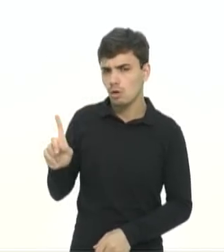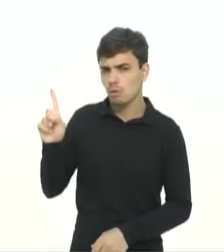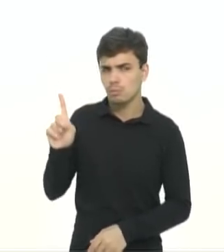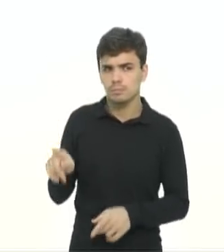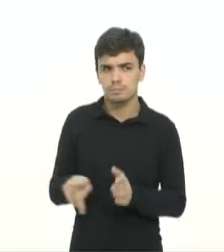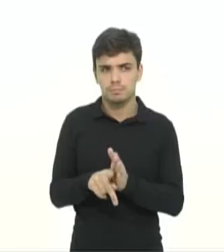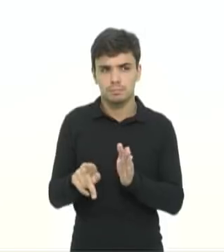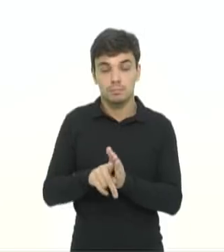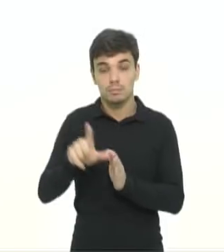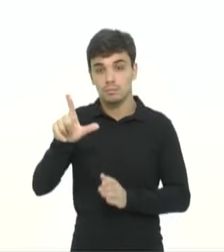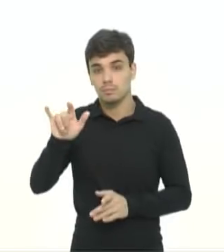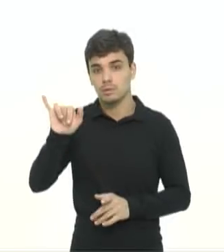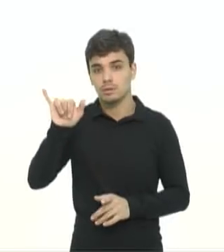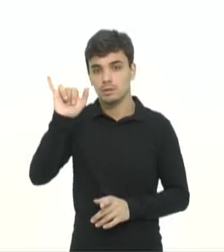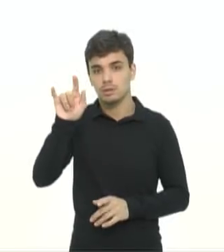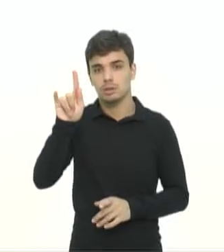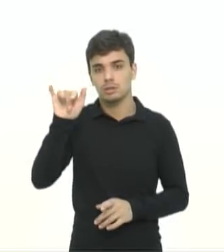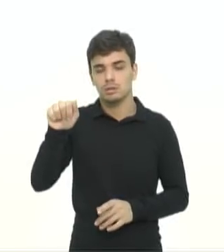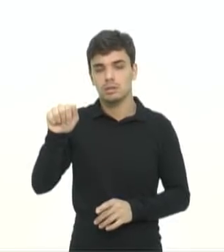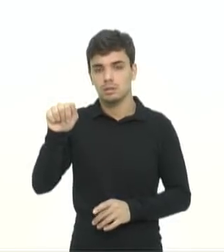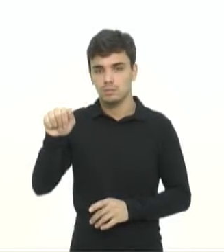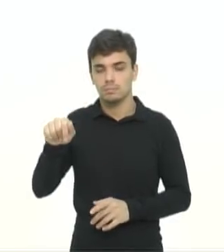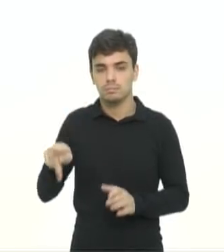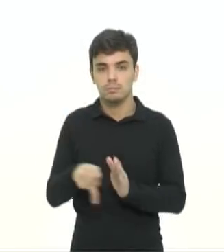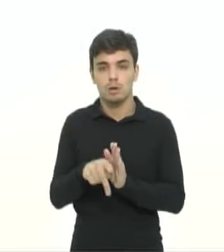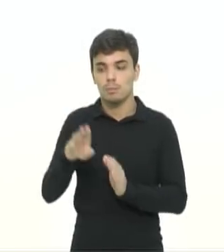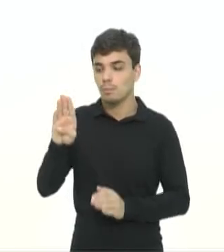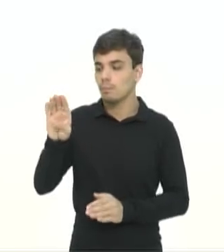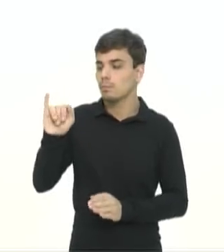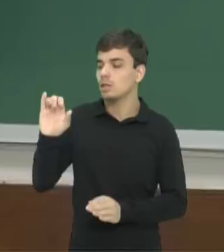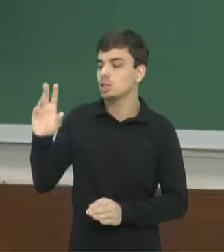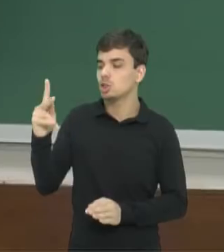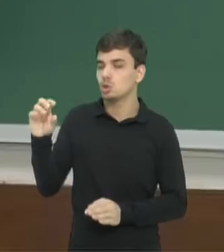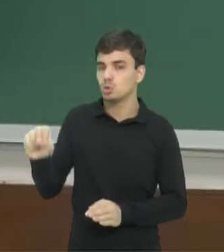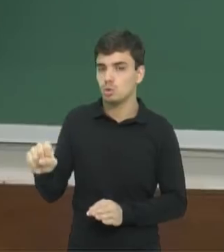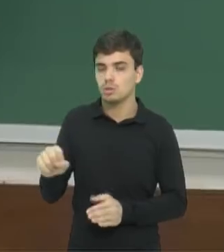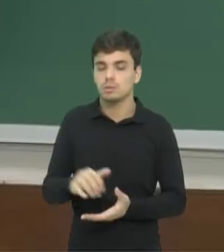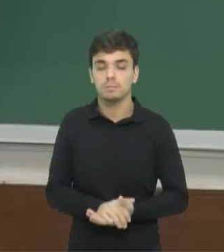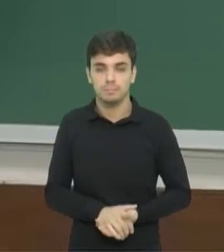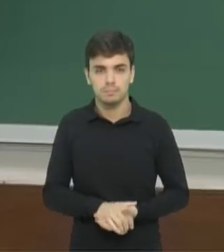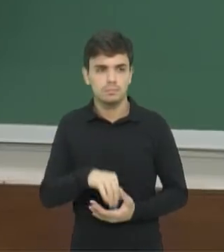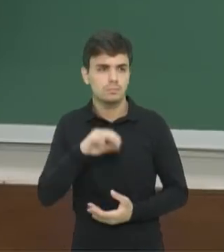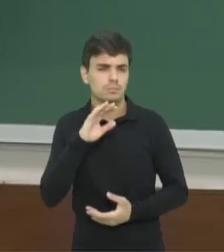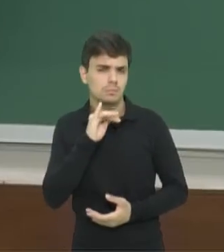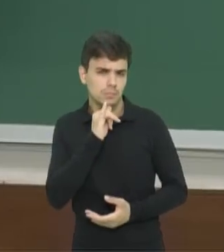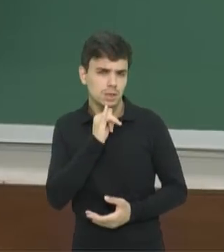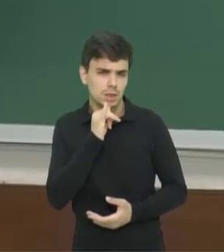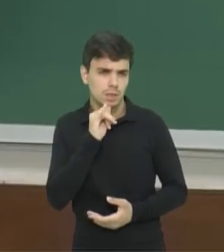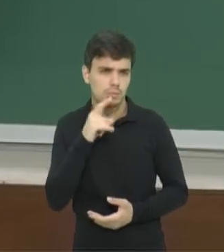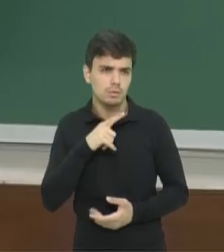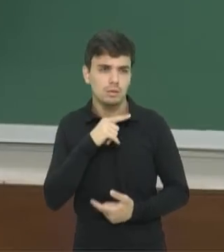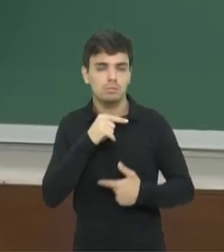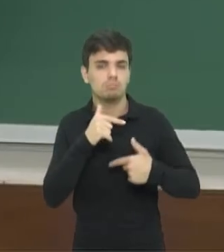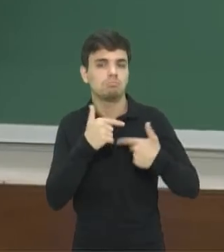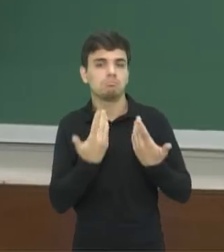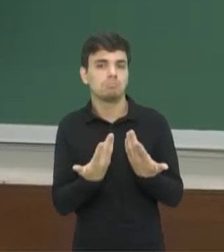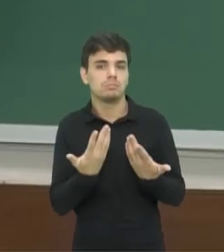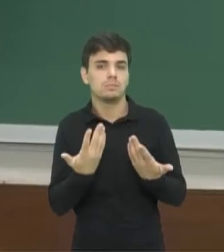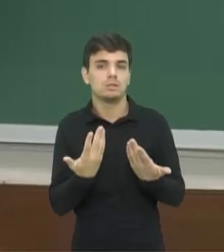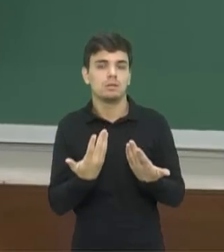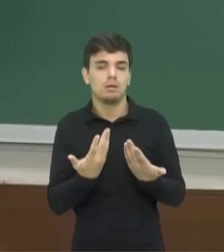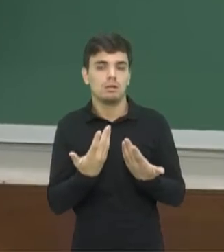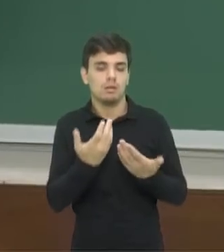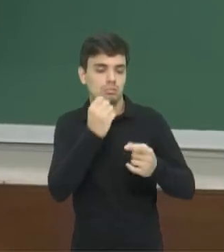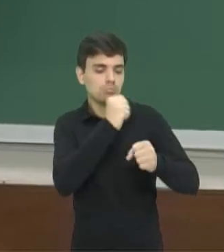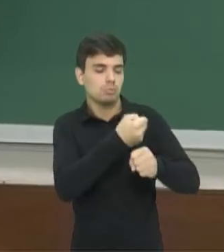Clark, da série Bichos, e a gente tem aqui um exemplo que é muito bonito, porque ela trabalha com obras que você consegue,